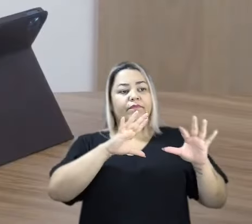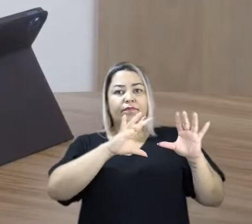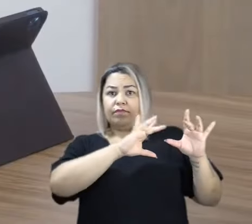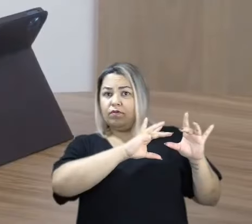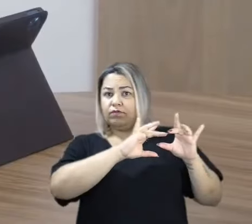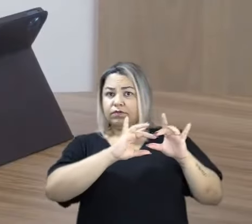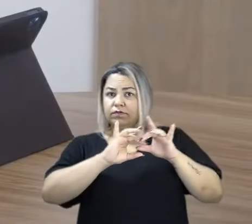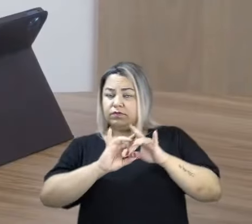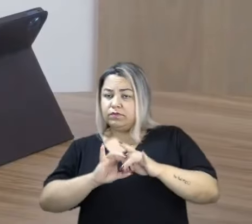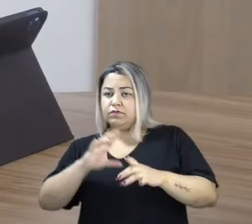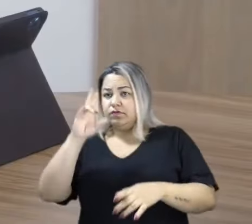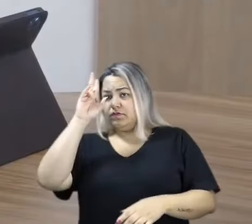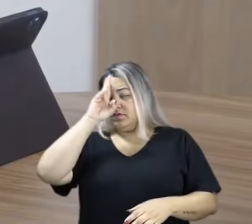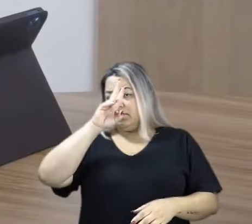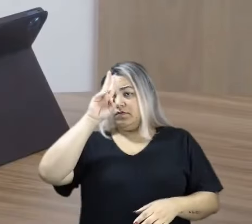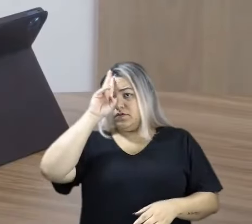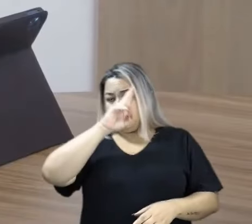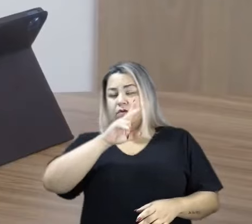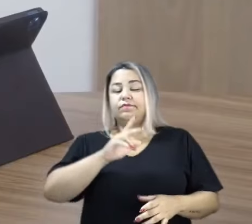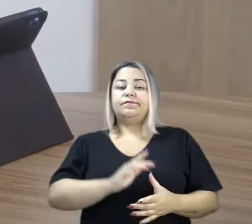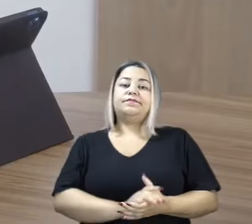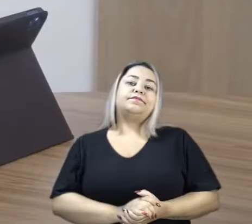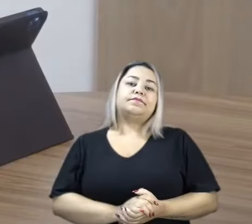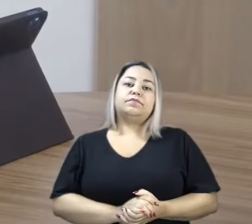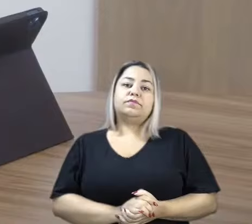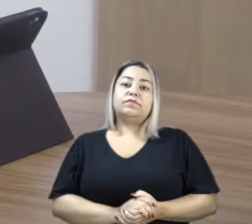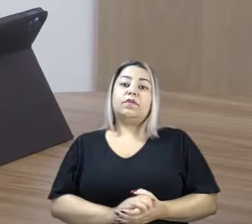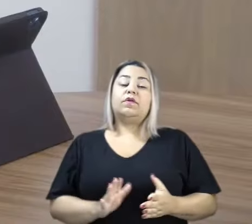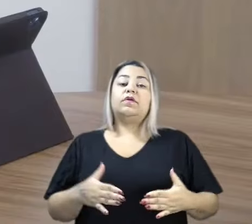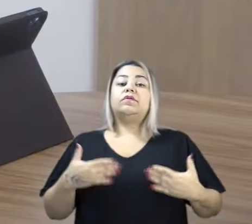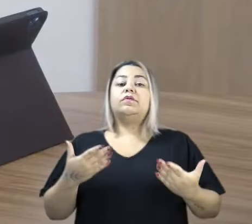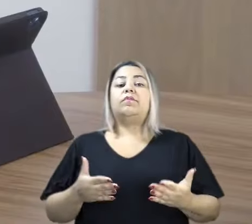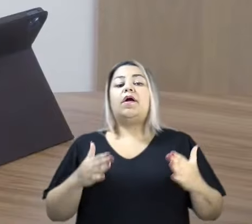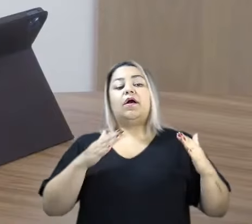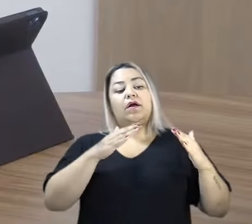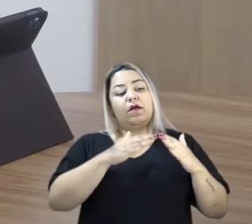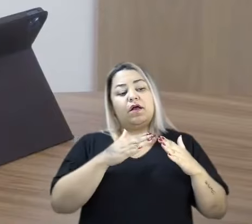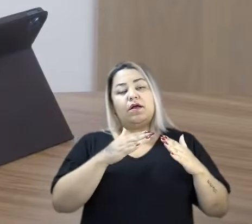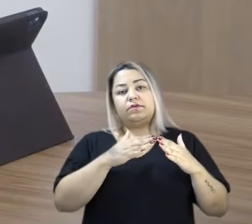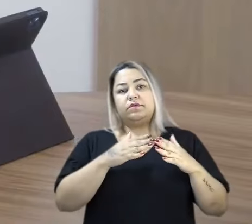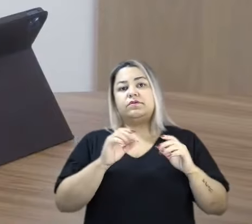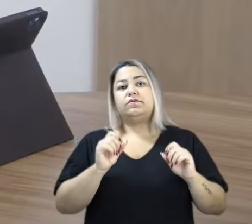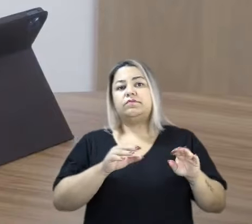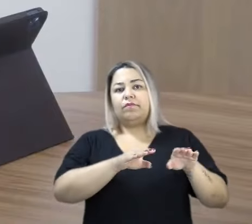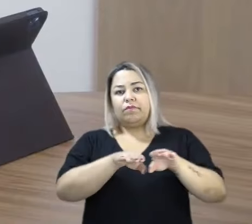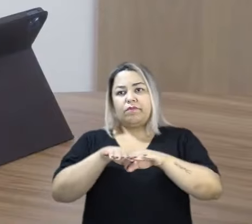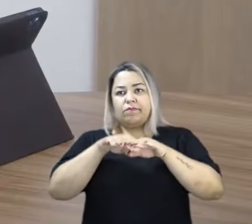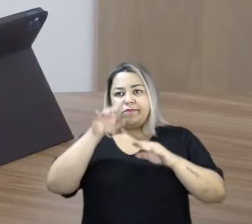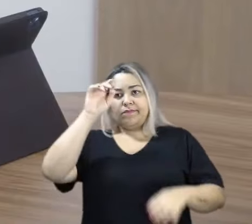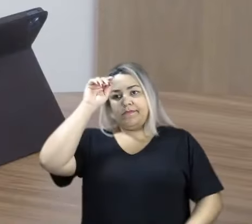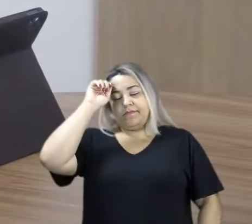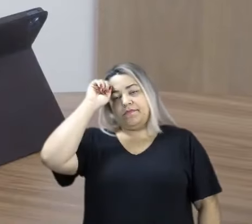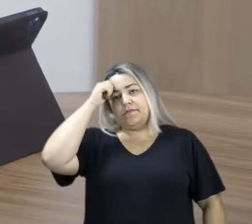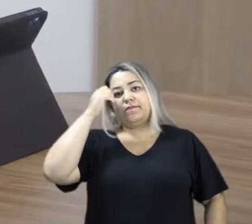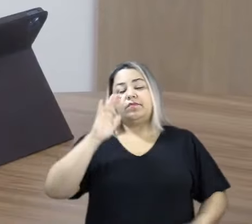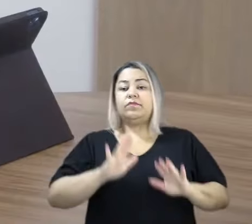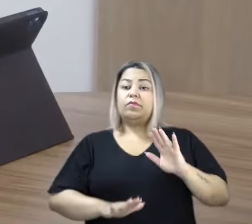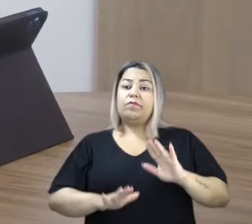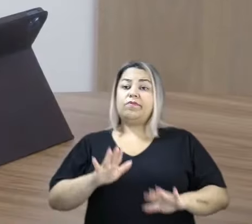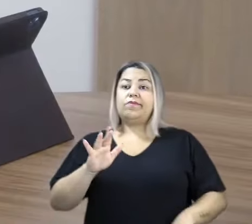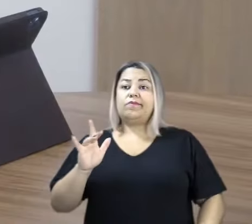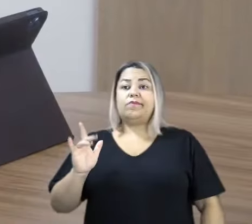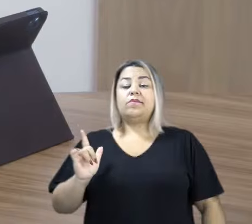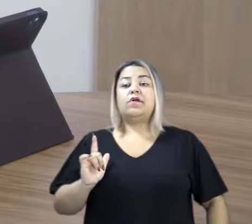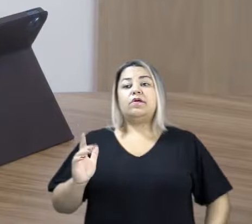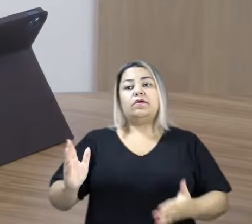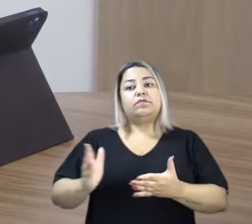históricos, suas trajetórias. Então, a Casa da Igualdade Racial, talvez ela tenha